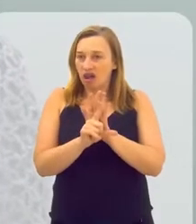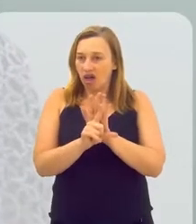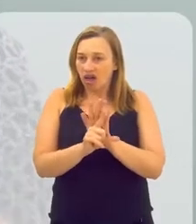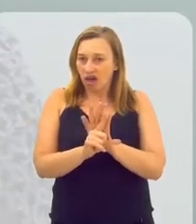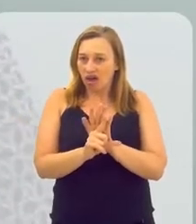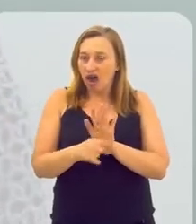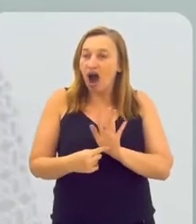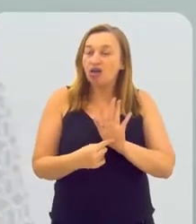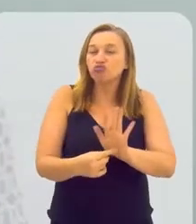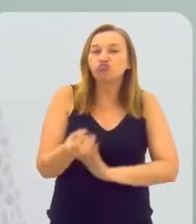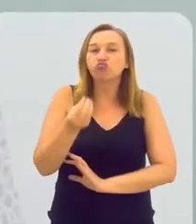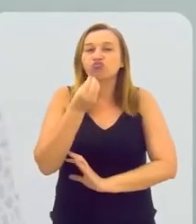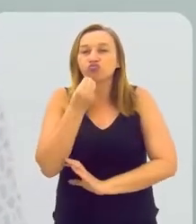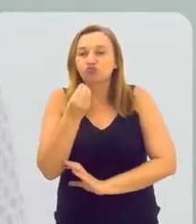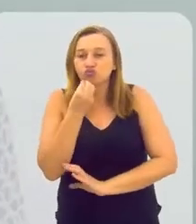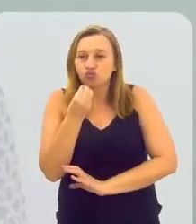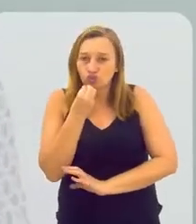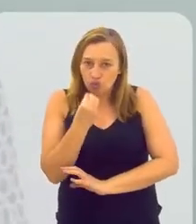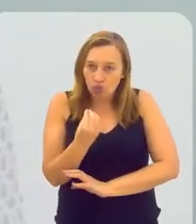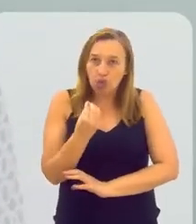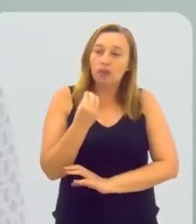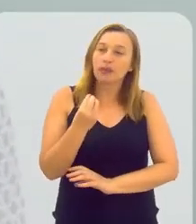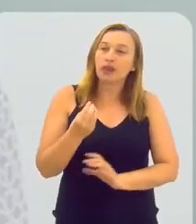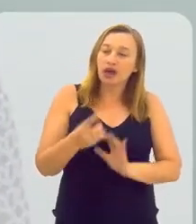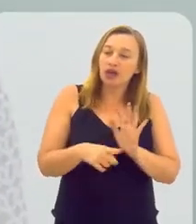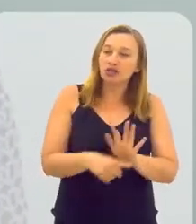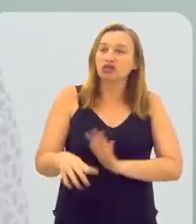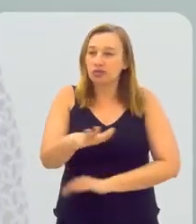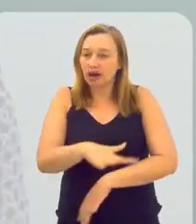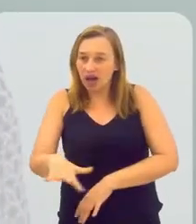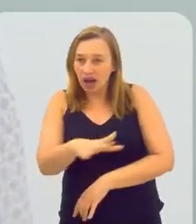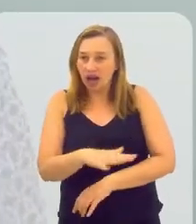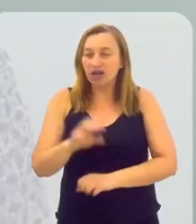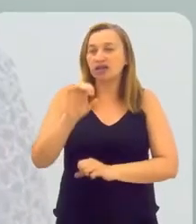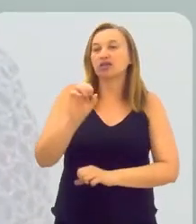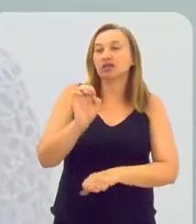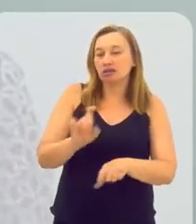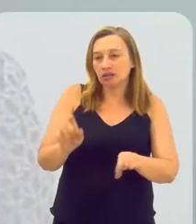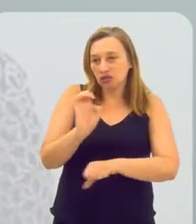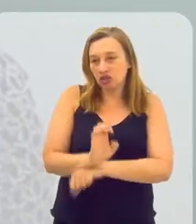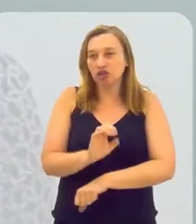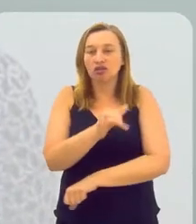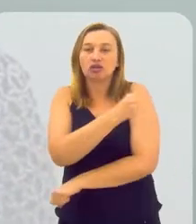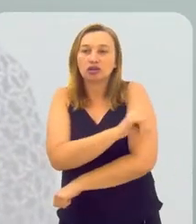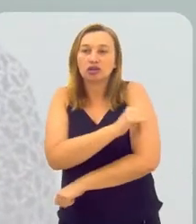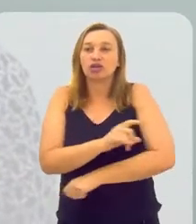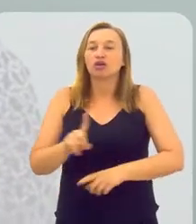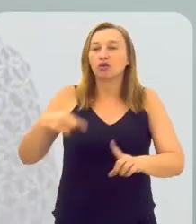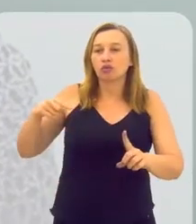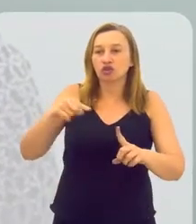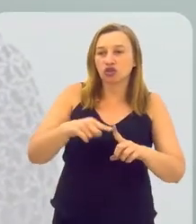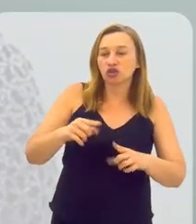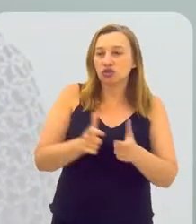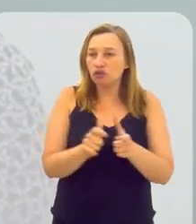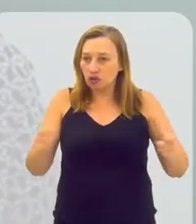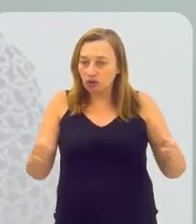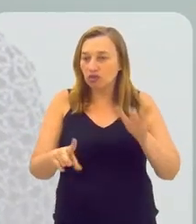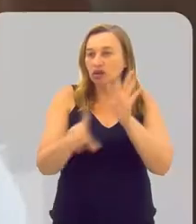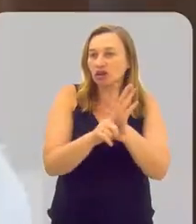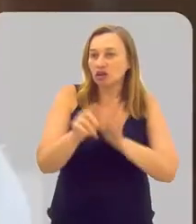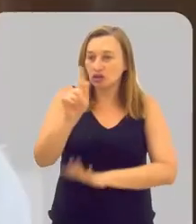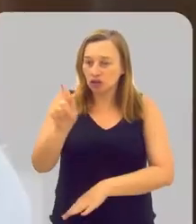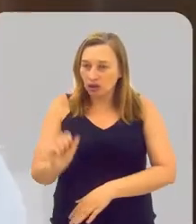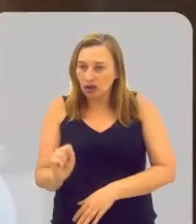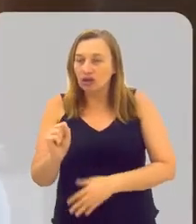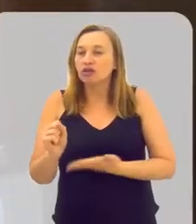lei traz de oportunidade que será benéfica também para o setor e para o estado do Rio de Janeiro? O grande objetivo da nova lei do gás